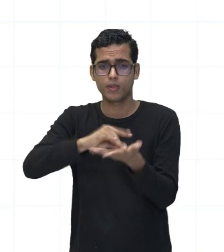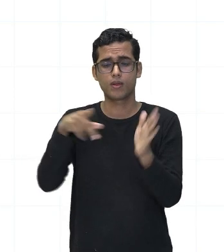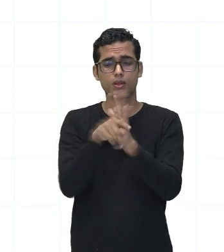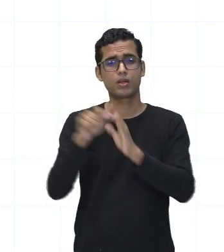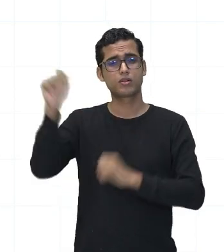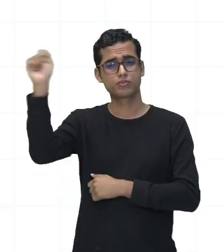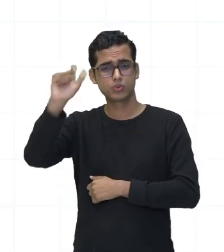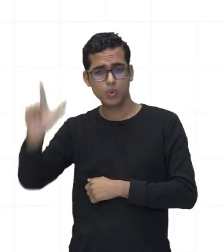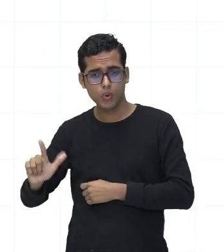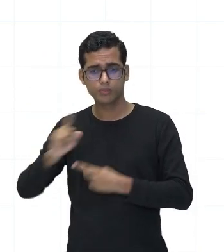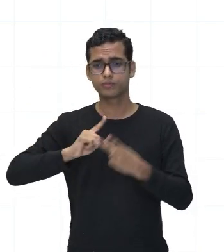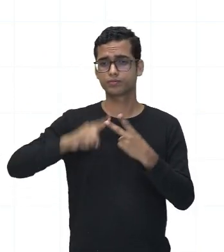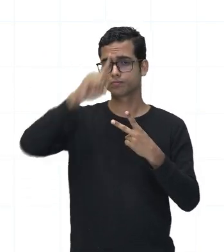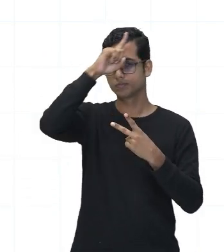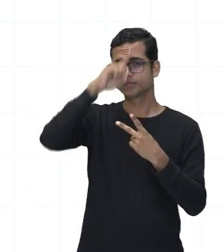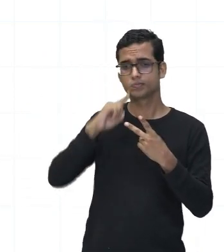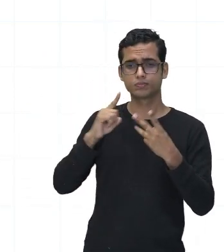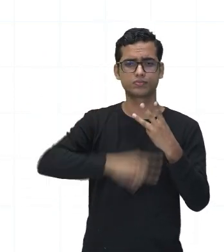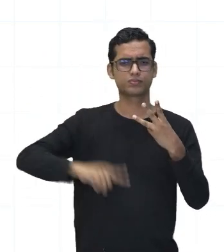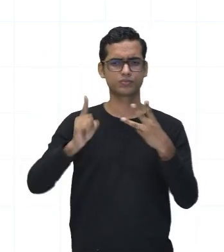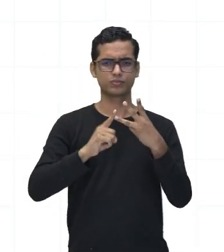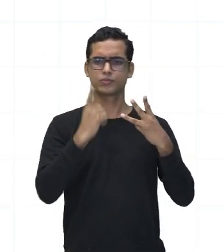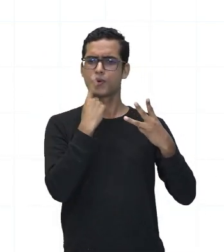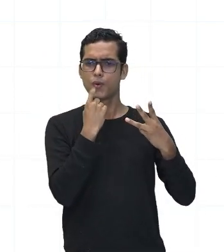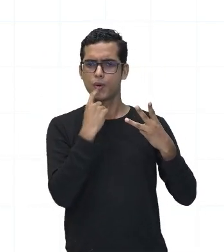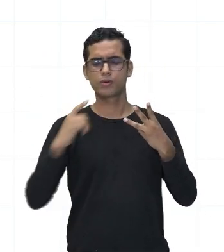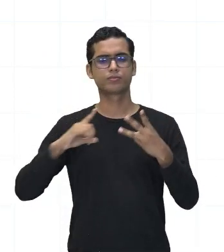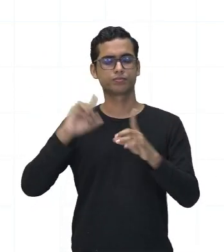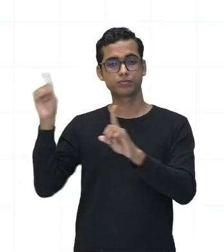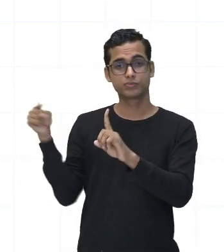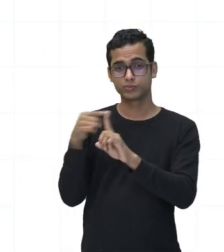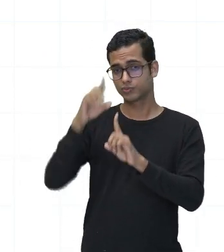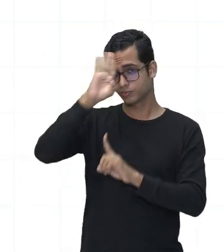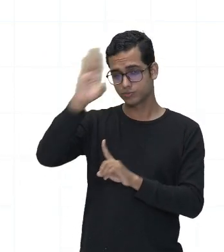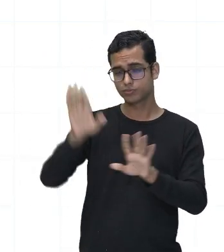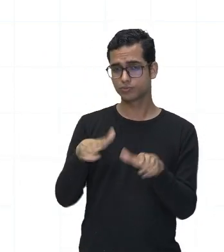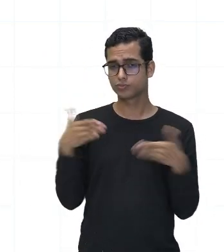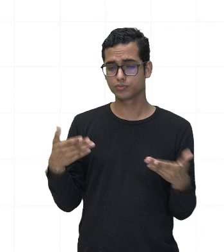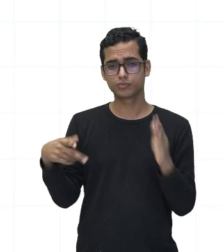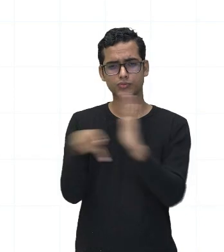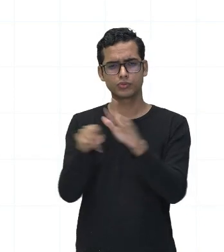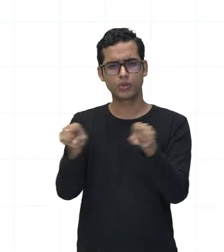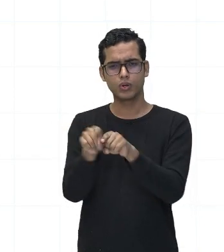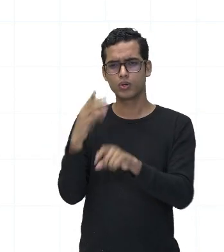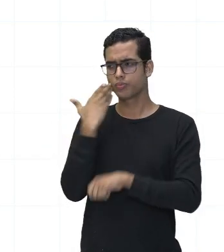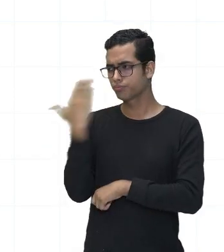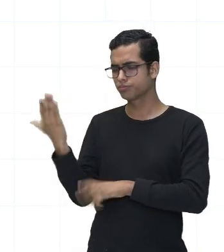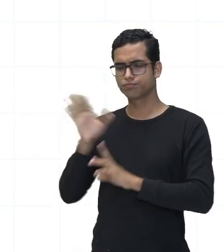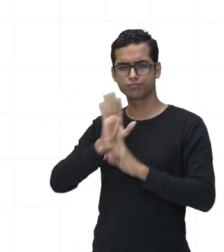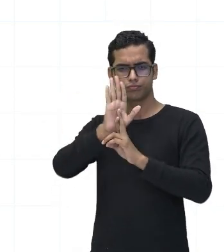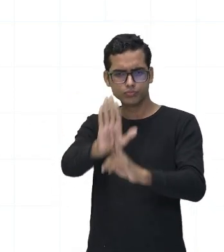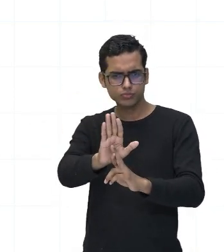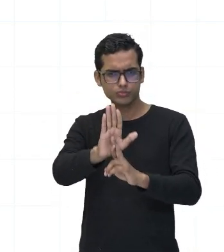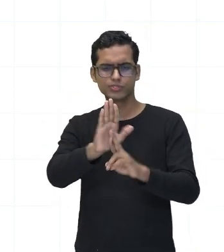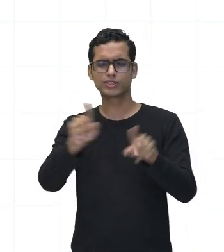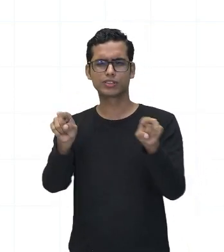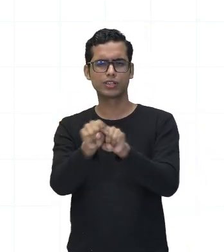o vermelho. Seu principal objetivo era fugir de qualquer representação de